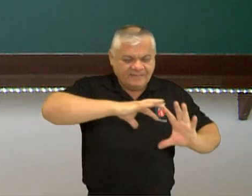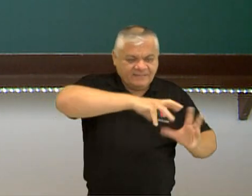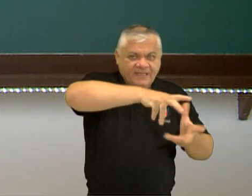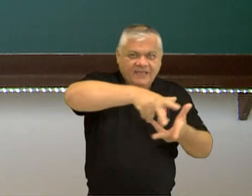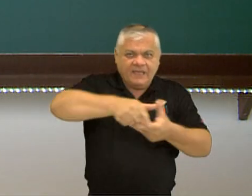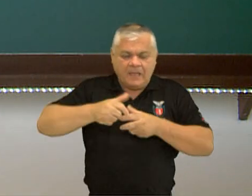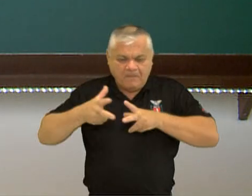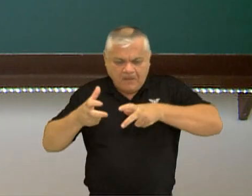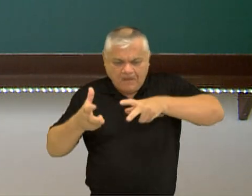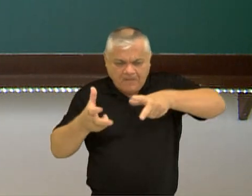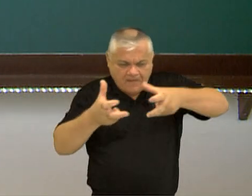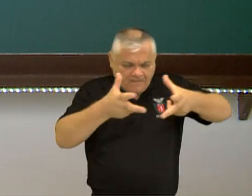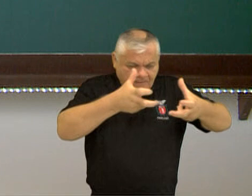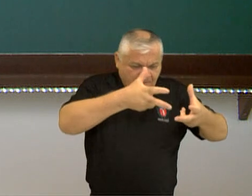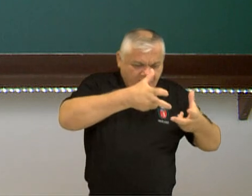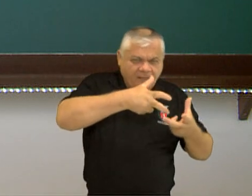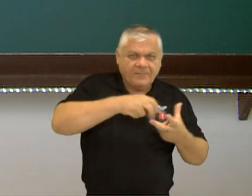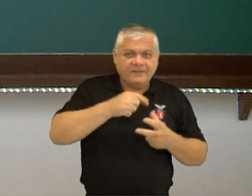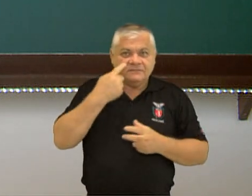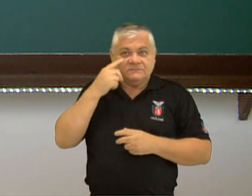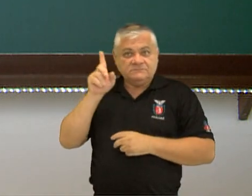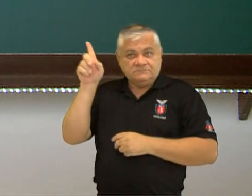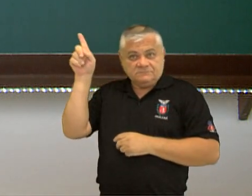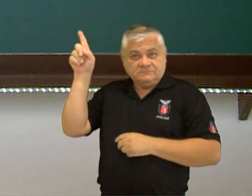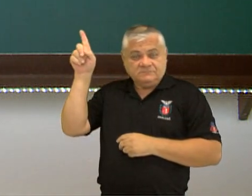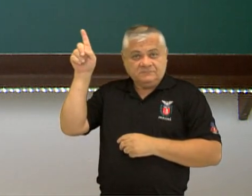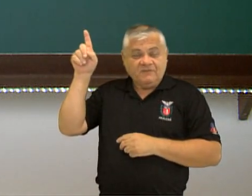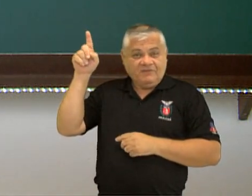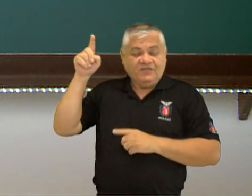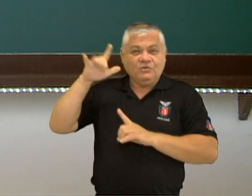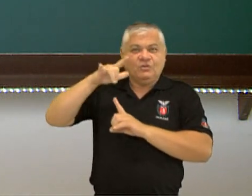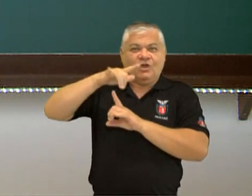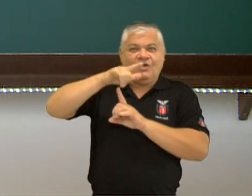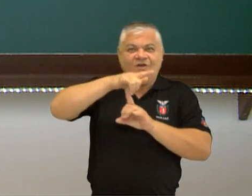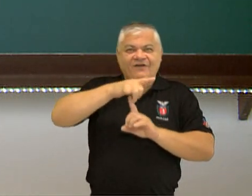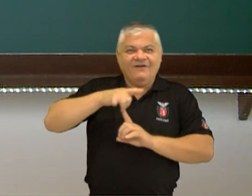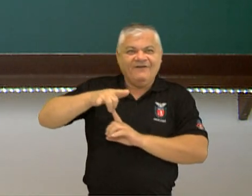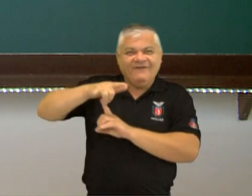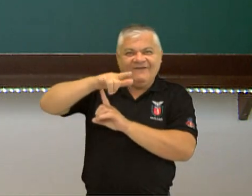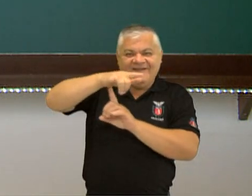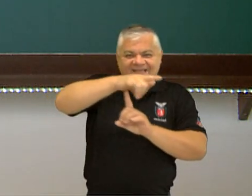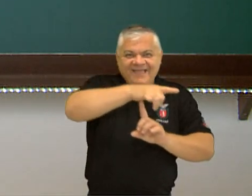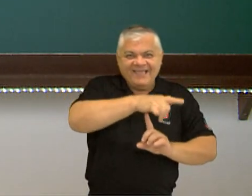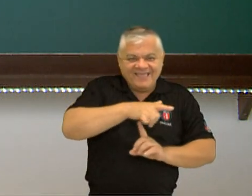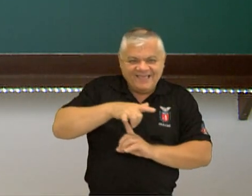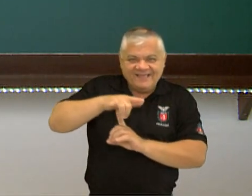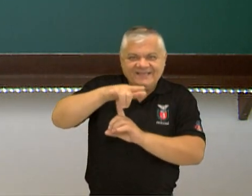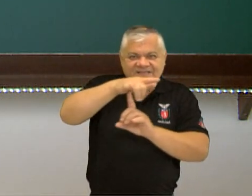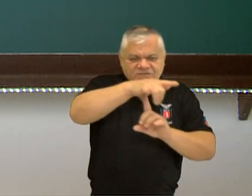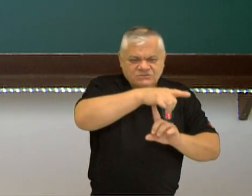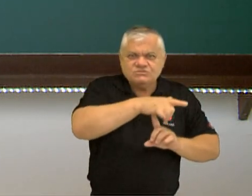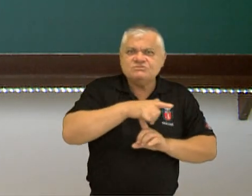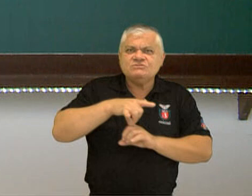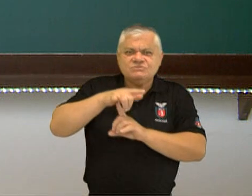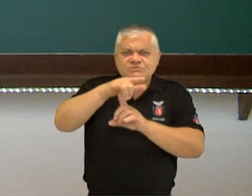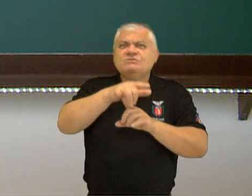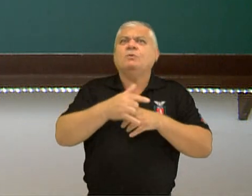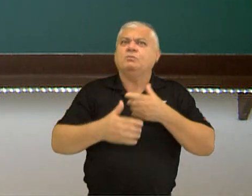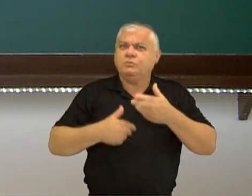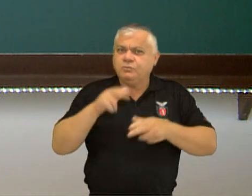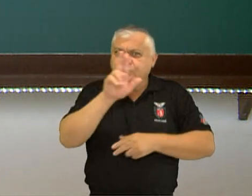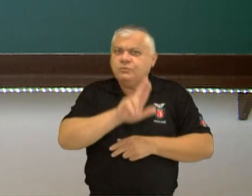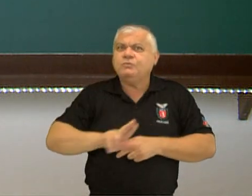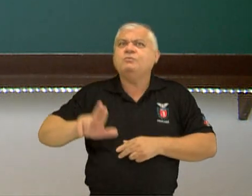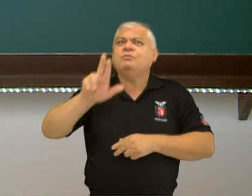remota. A imagem que você vê do lado direito da sua tela é de um drone, uma ferramenta muito utilizada e que se difundiu ao longo